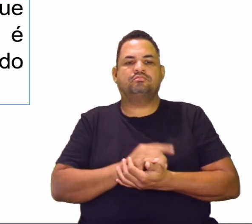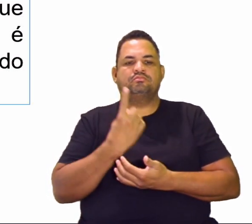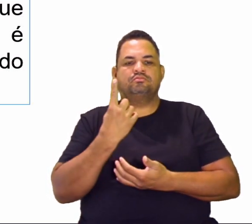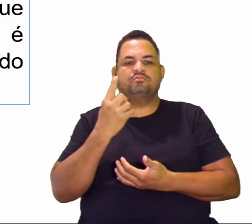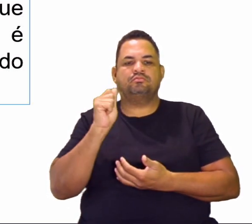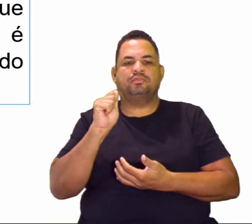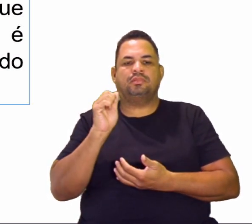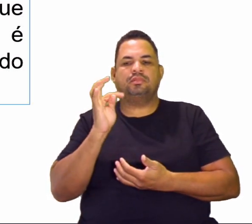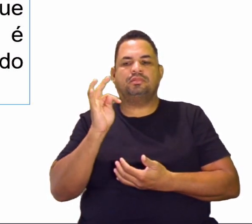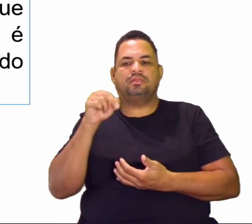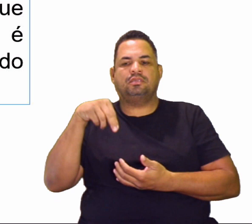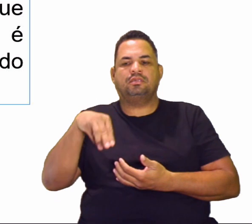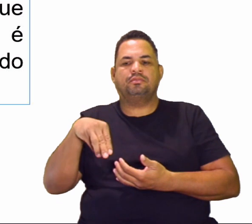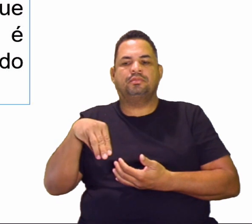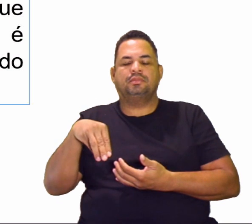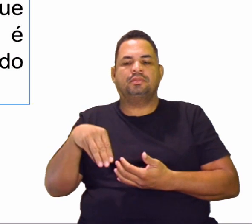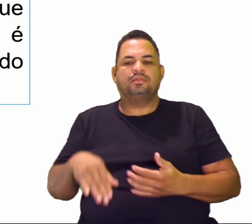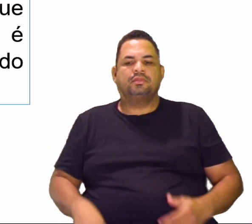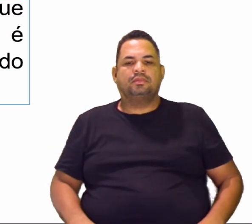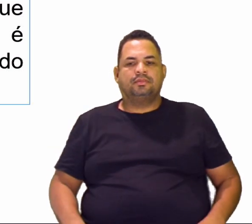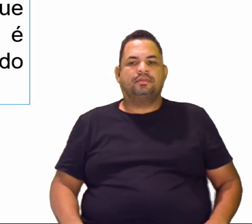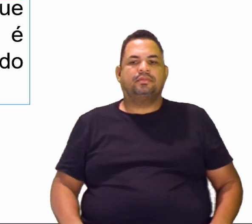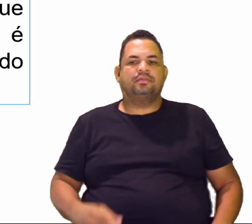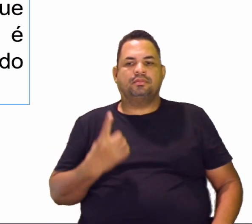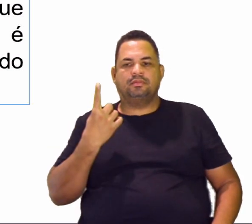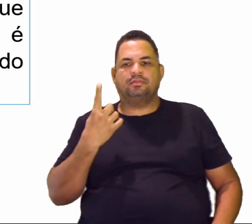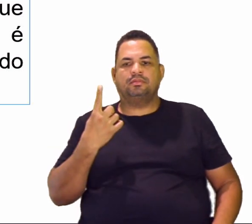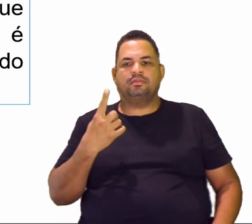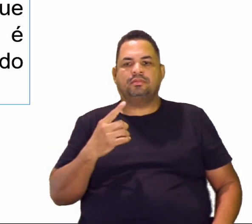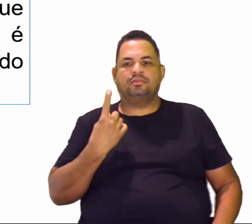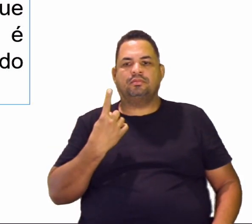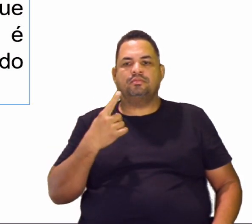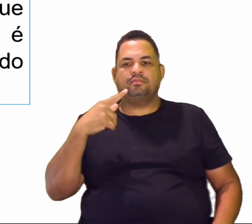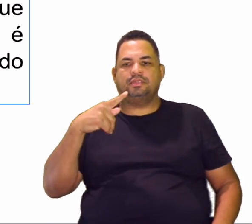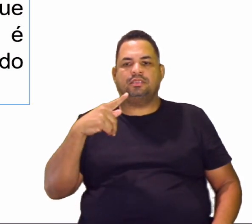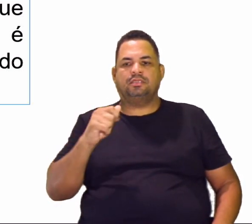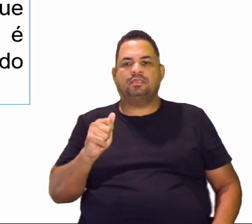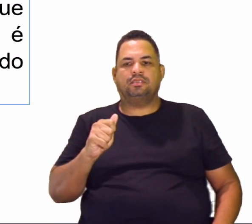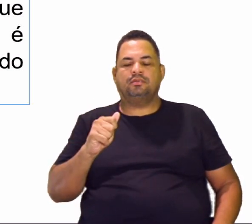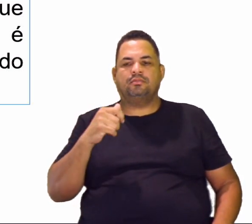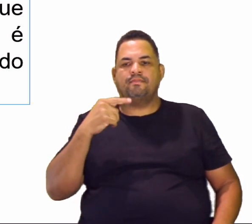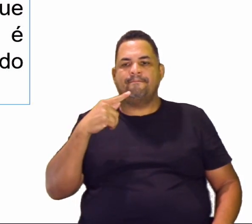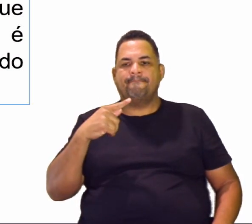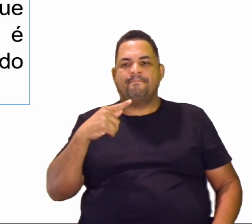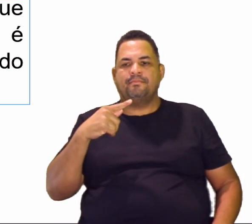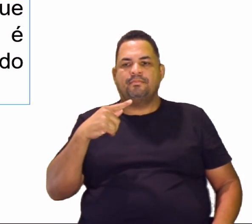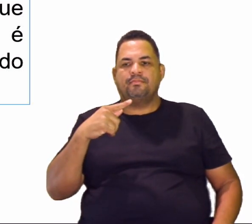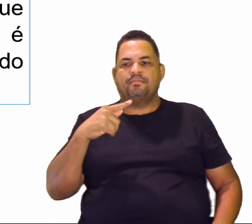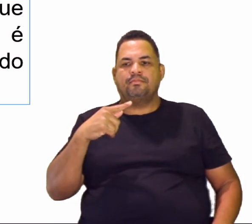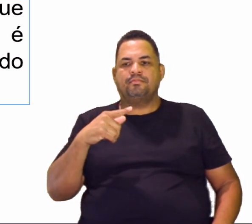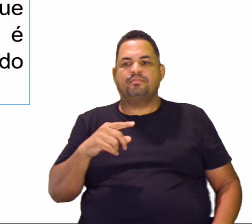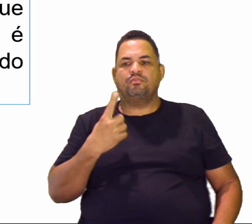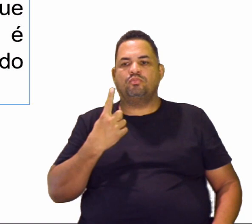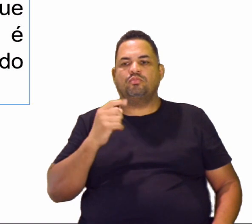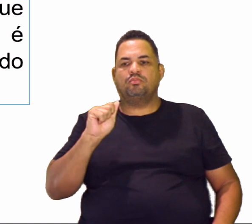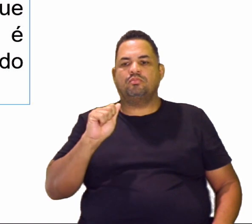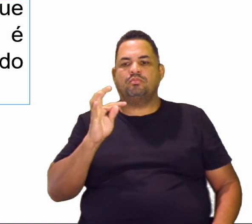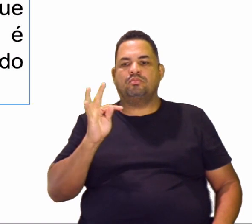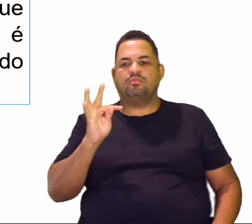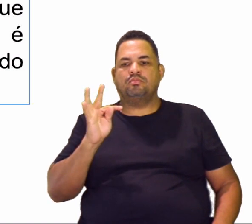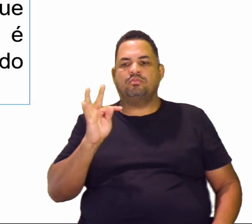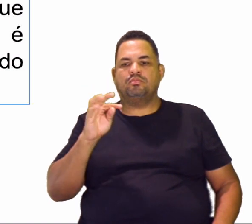atm. Então, a gente pode expressar 1 Pascal é como se fosse